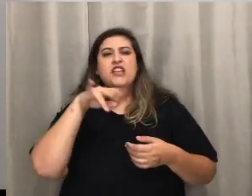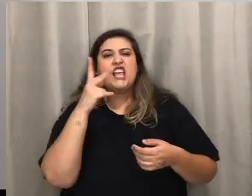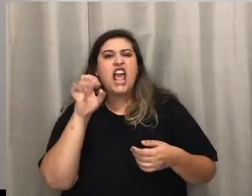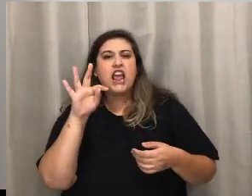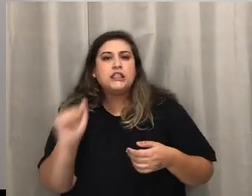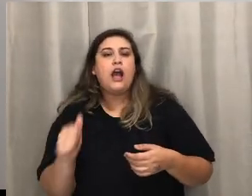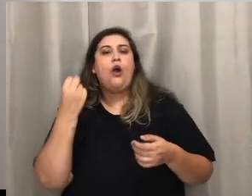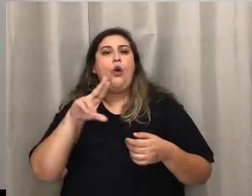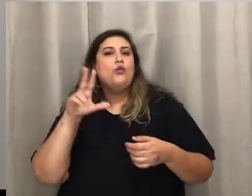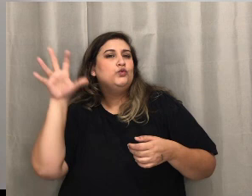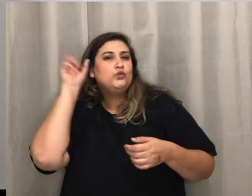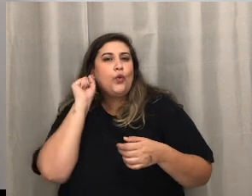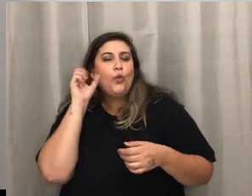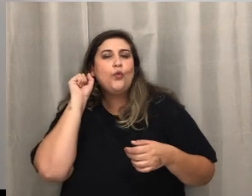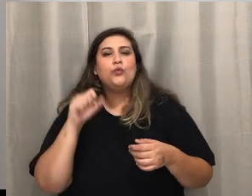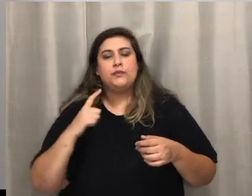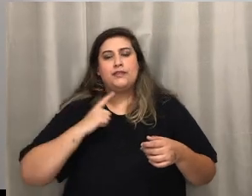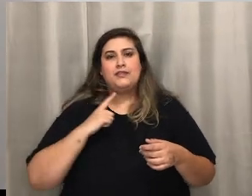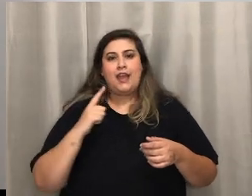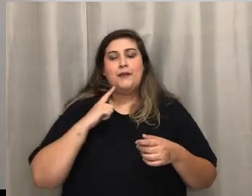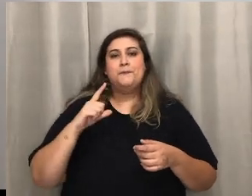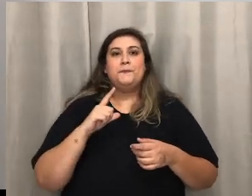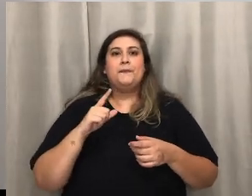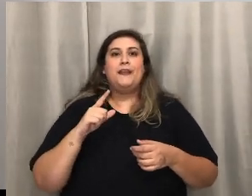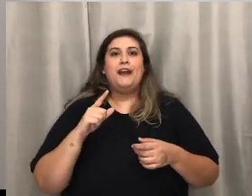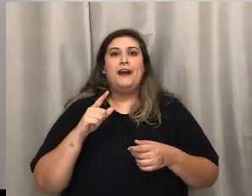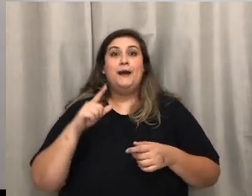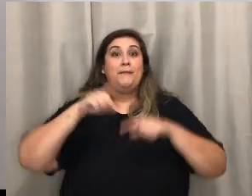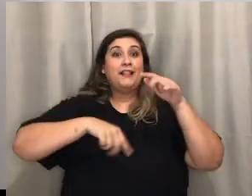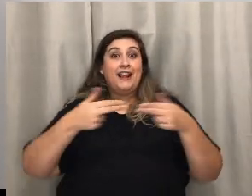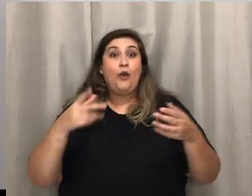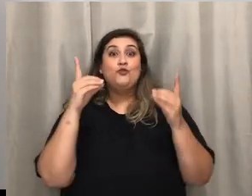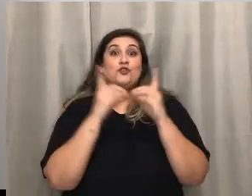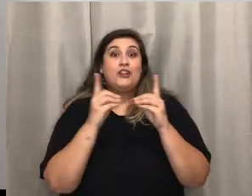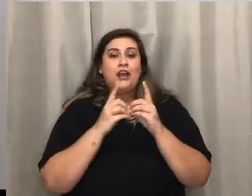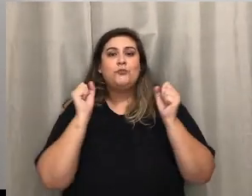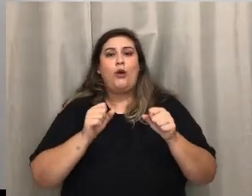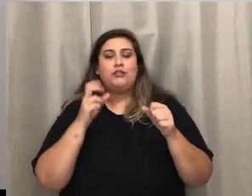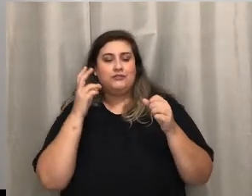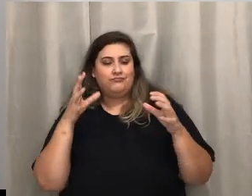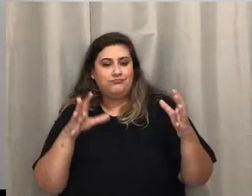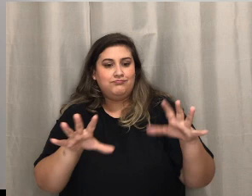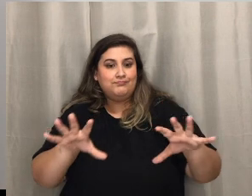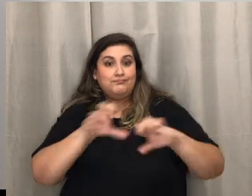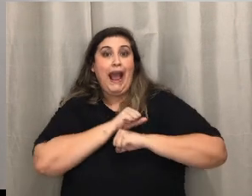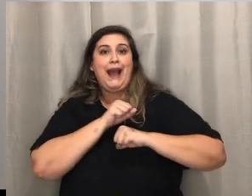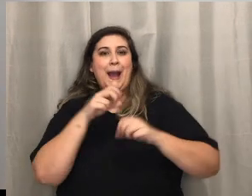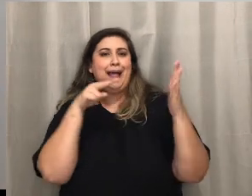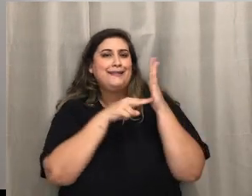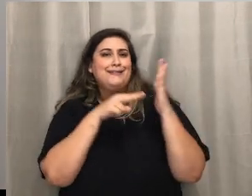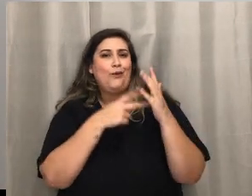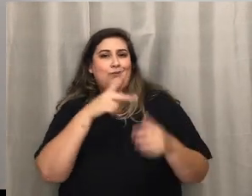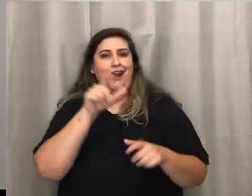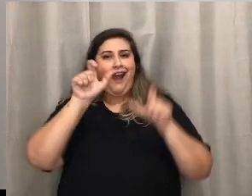com sons, enfim, com um recurso didático que prende a atenção do nosso aluno. Então, o nosso